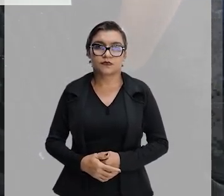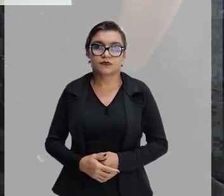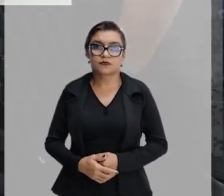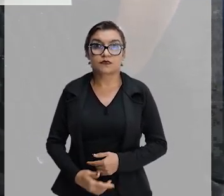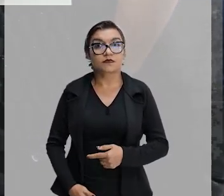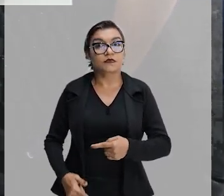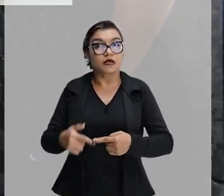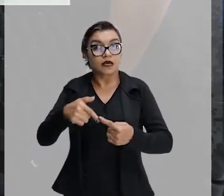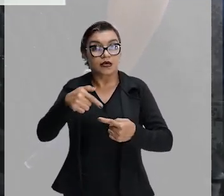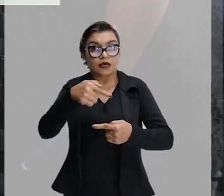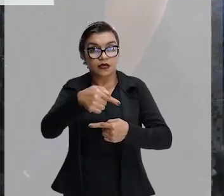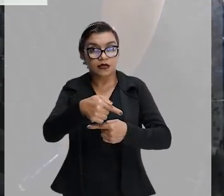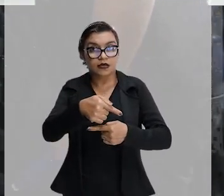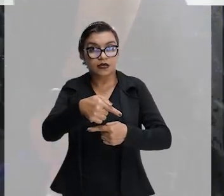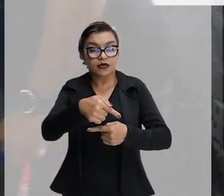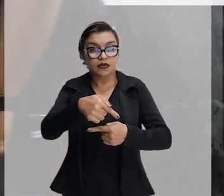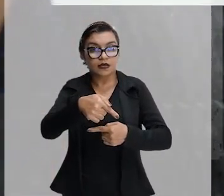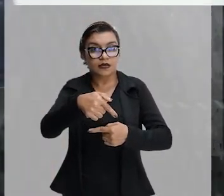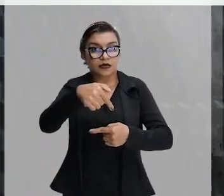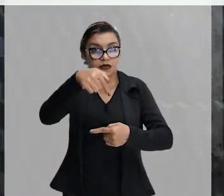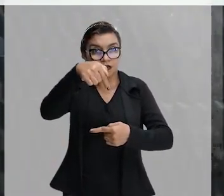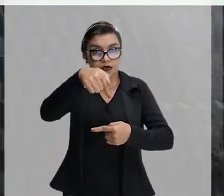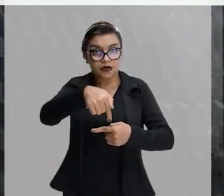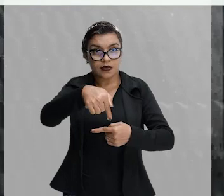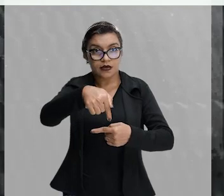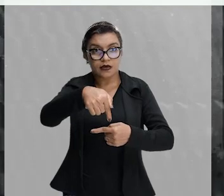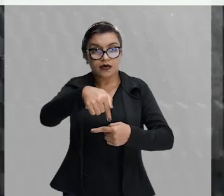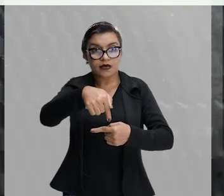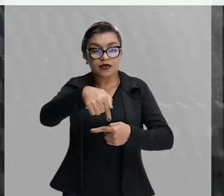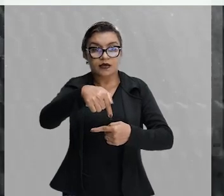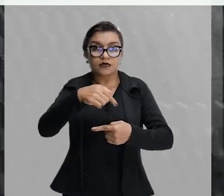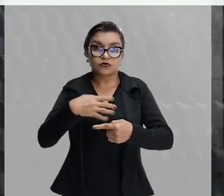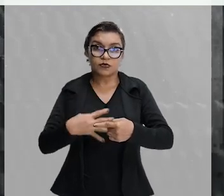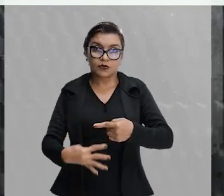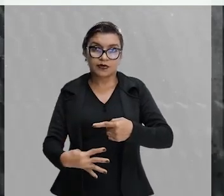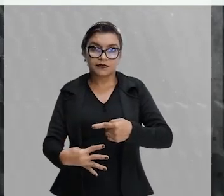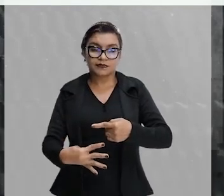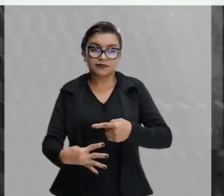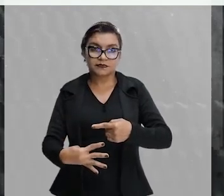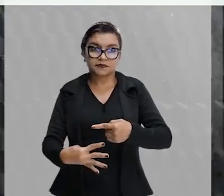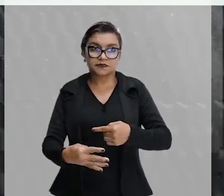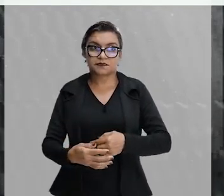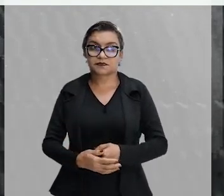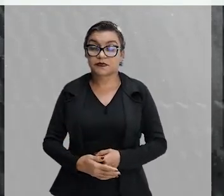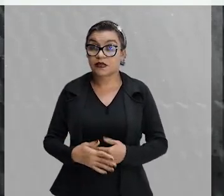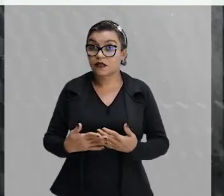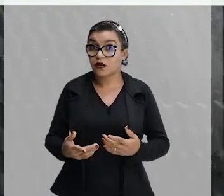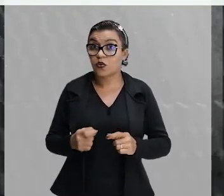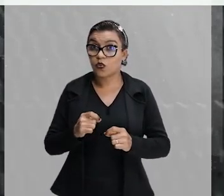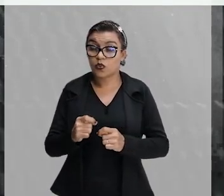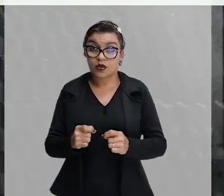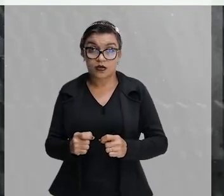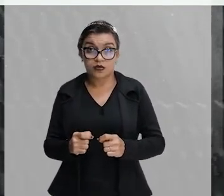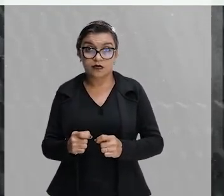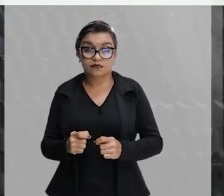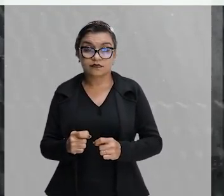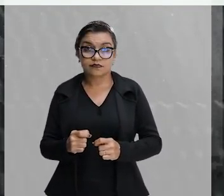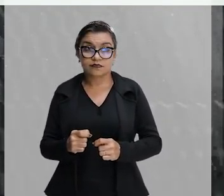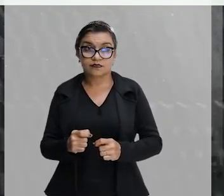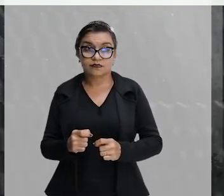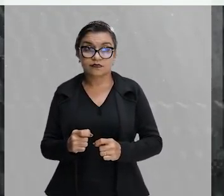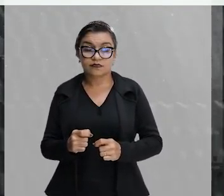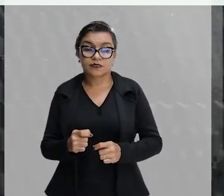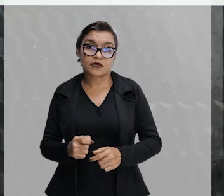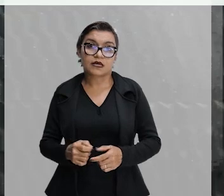4. Então, gente, a nova carga A e a nova carga C serão